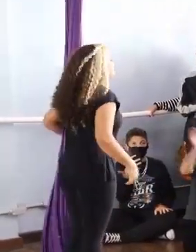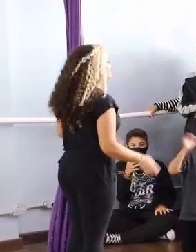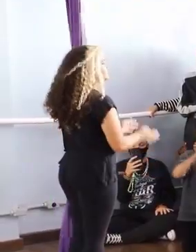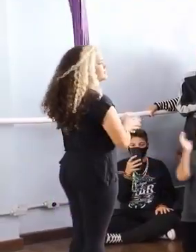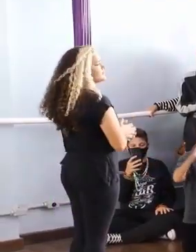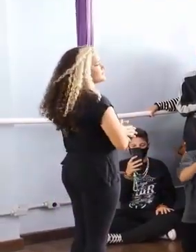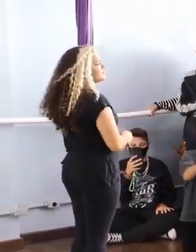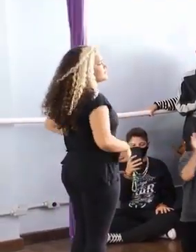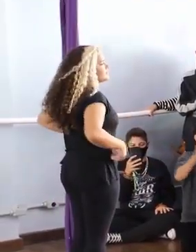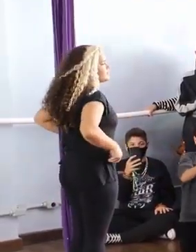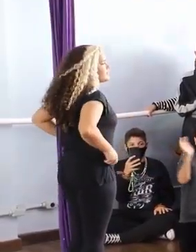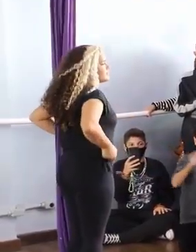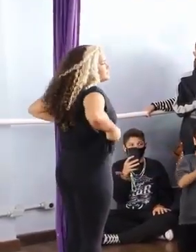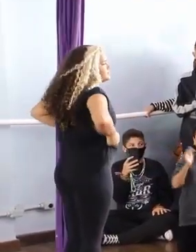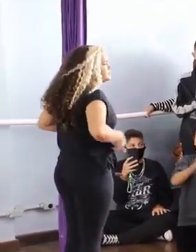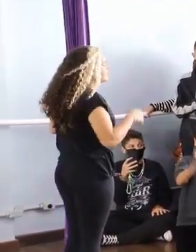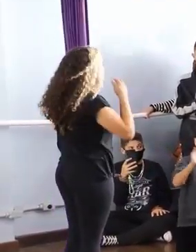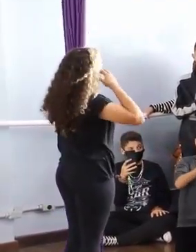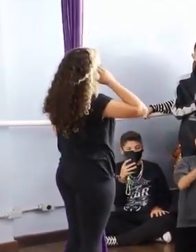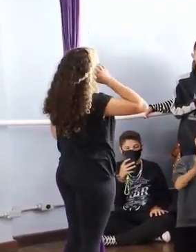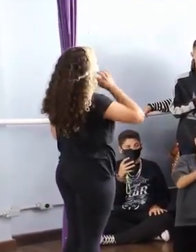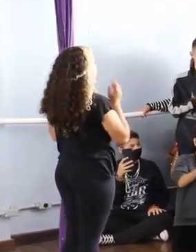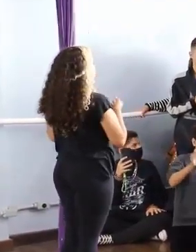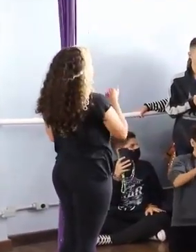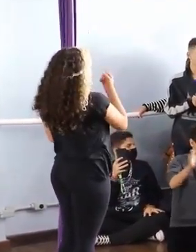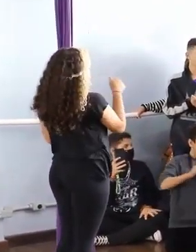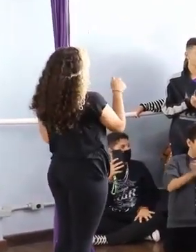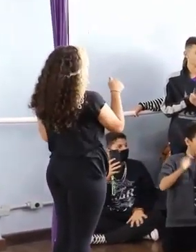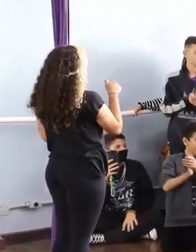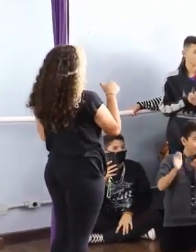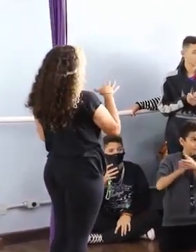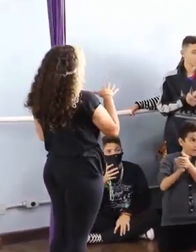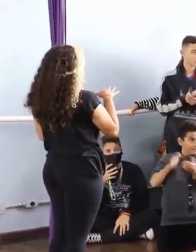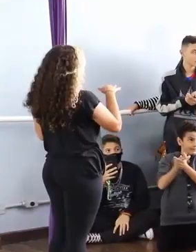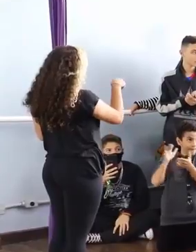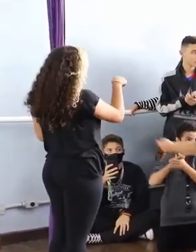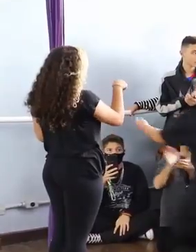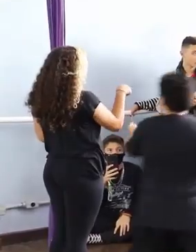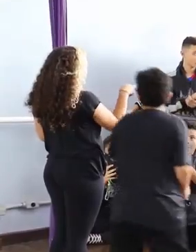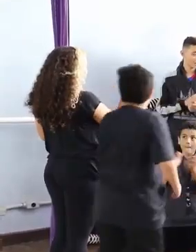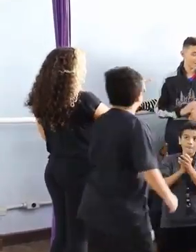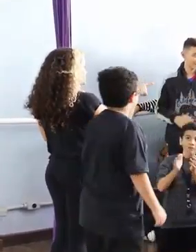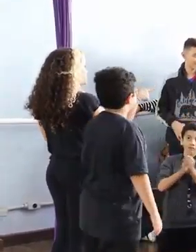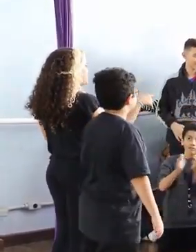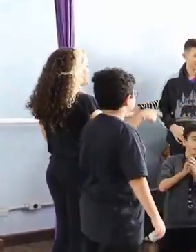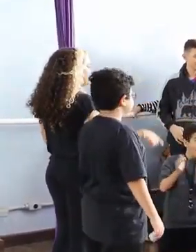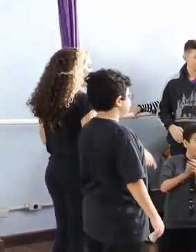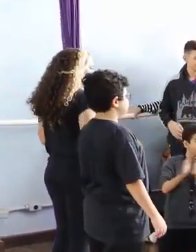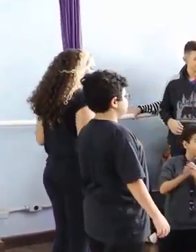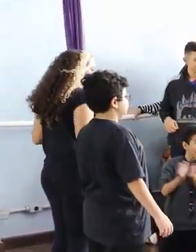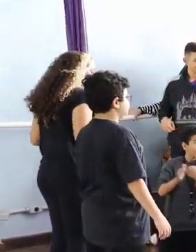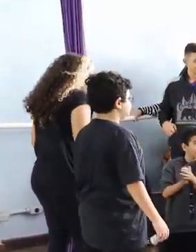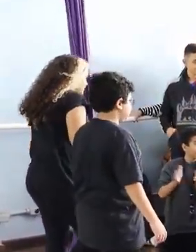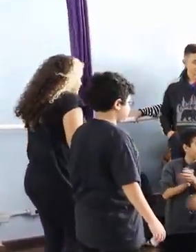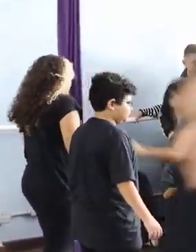das Produções artísticas dos alunos o contato de novo com a plateia poder ver de fato o brilho nos olhos das pessoas